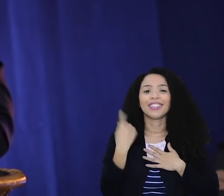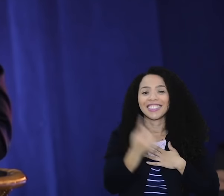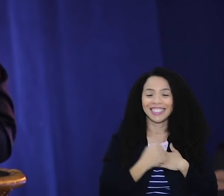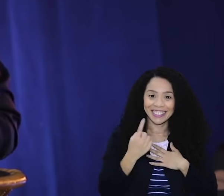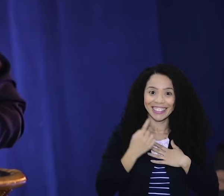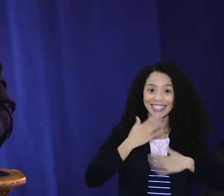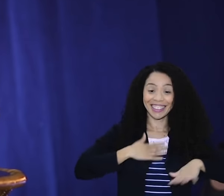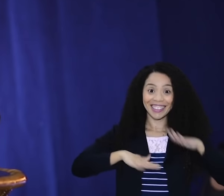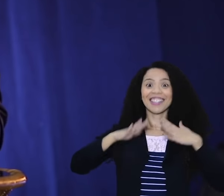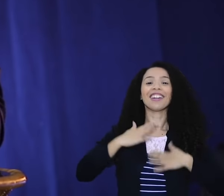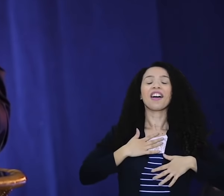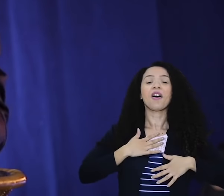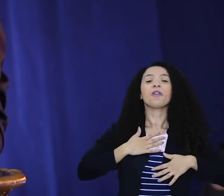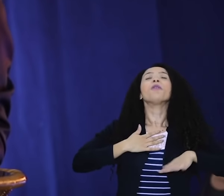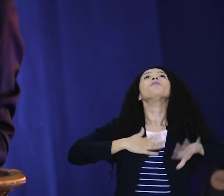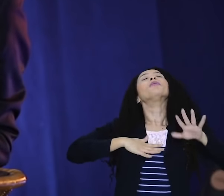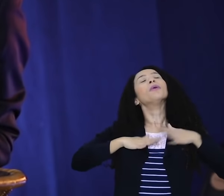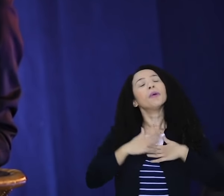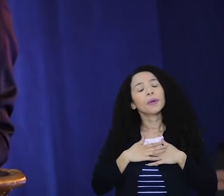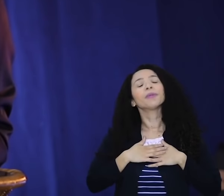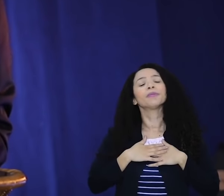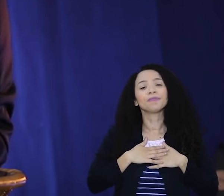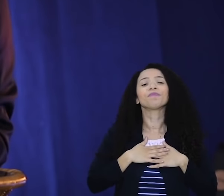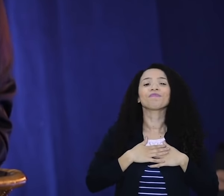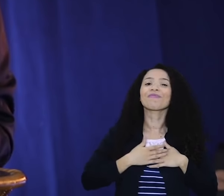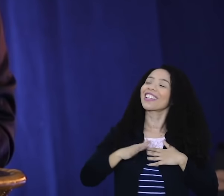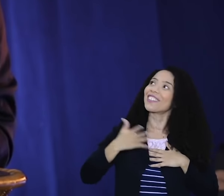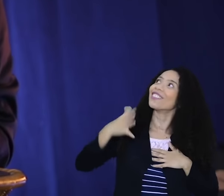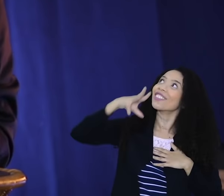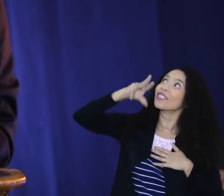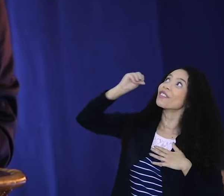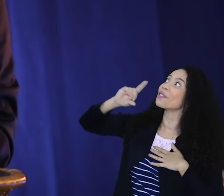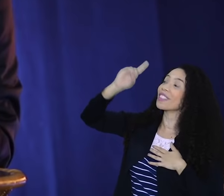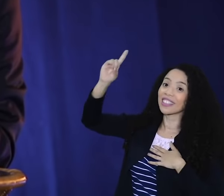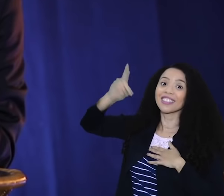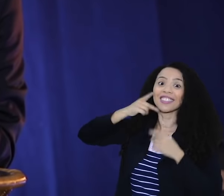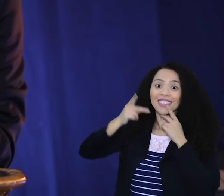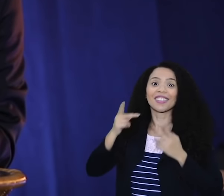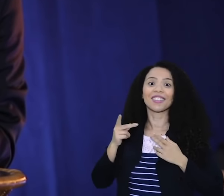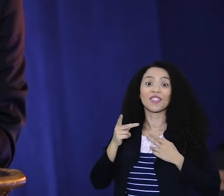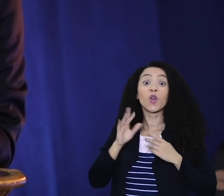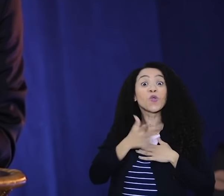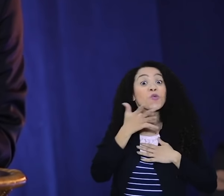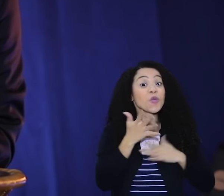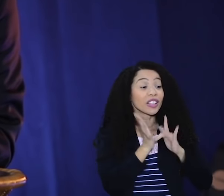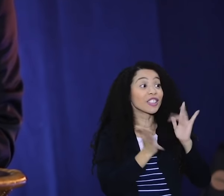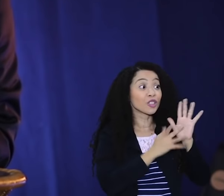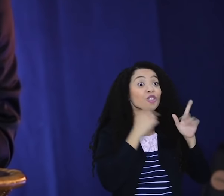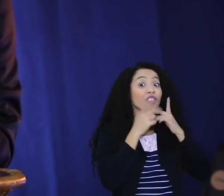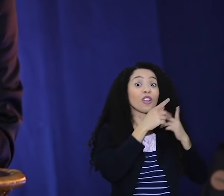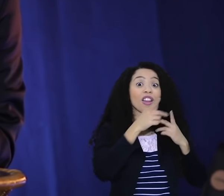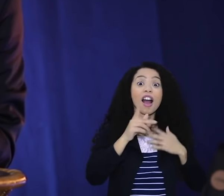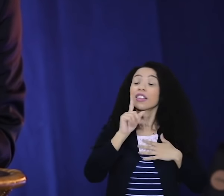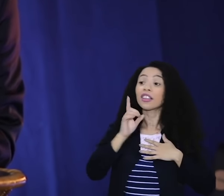nos alentamos, nos confortamos quando ouvimos a sua voz. E quando Jesus falou de lá, do meio da